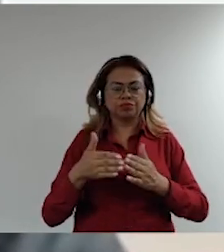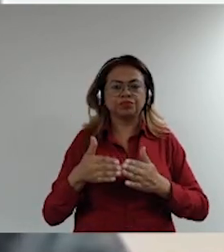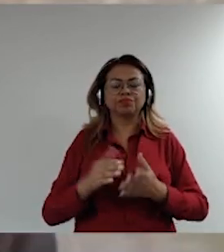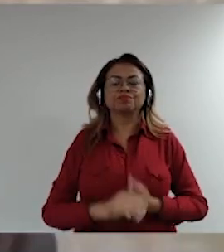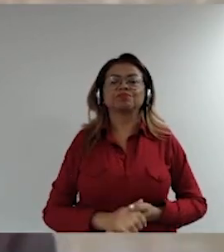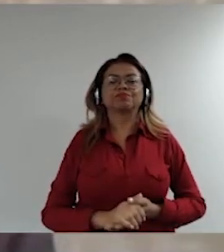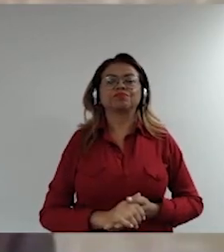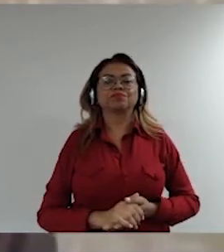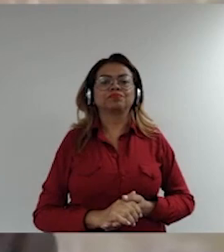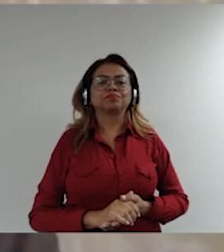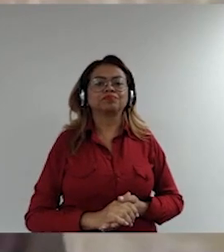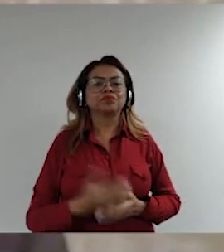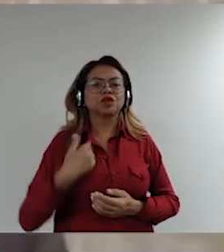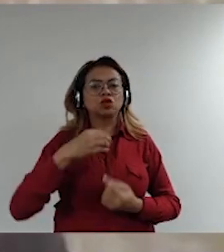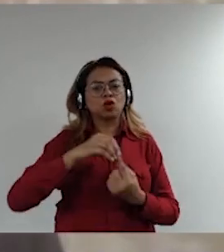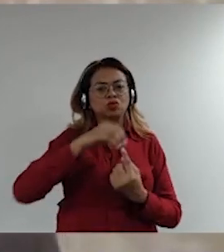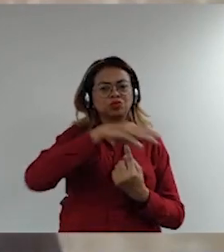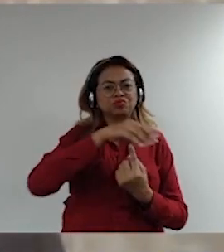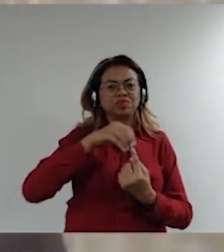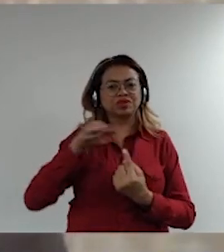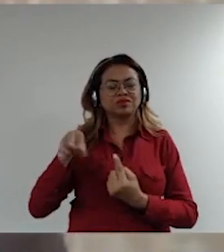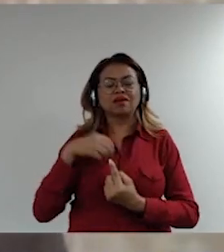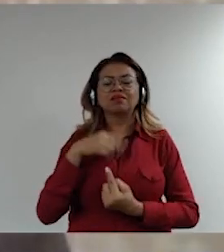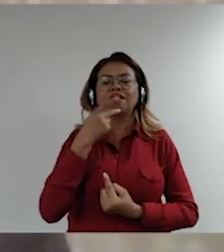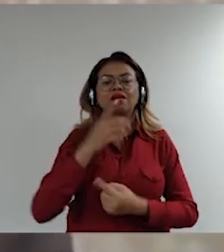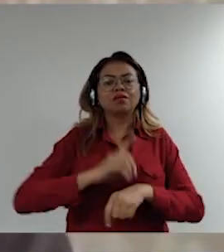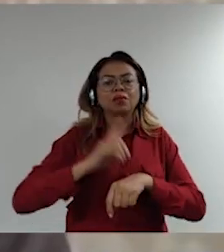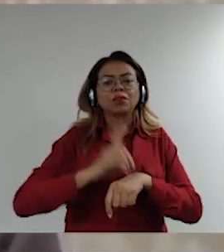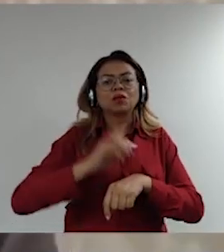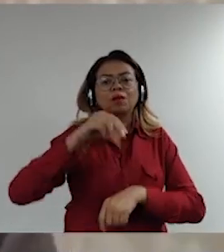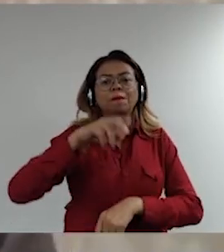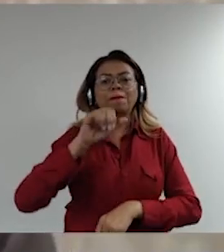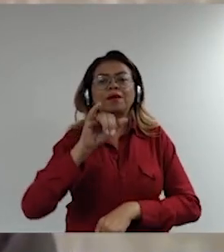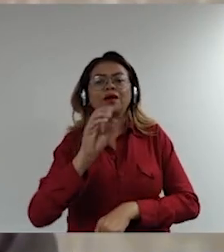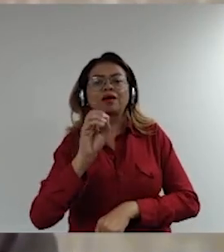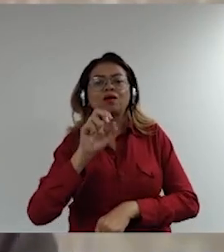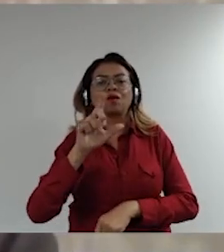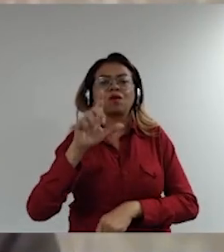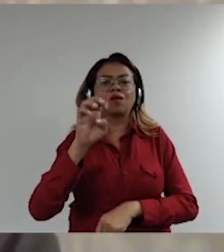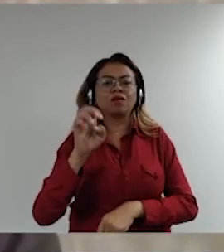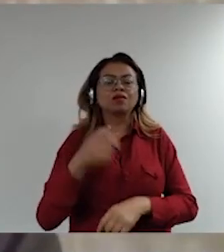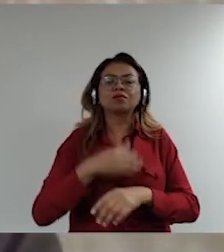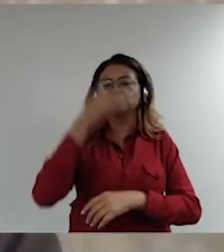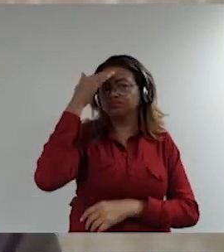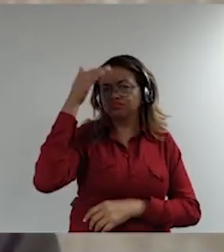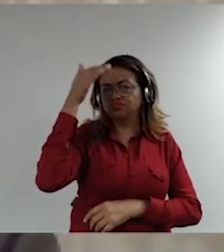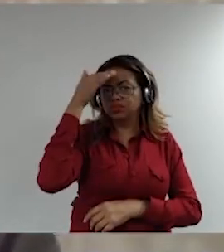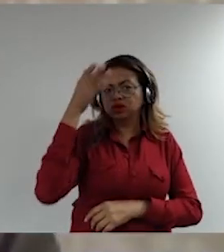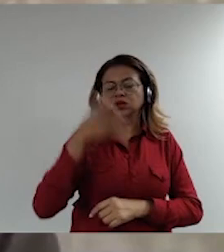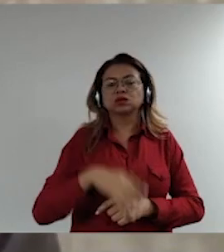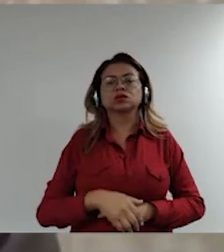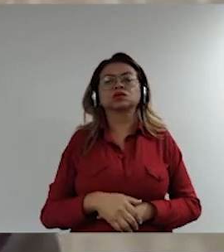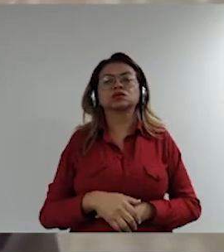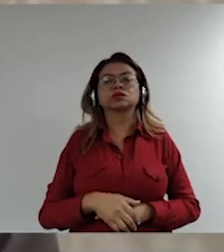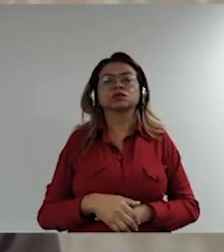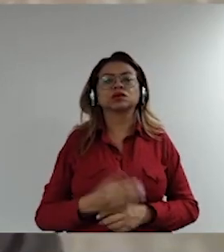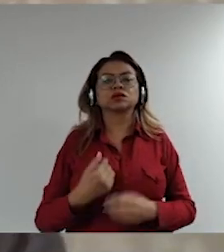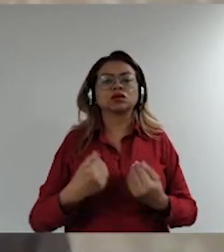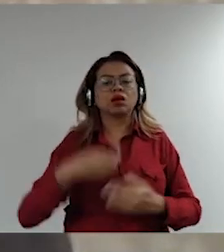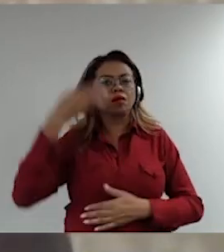Nosso querido mediador, doutor Maioli, quero agradecer aí